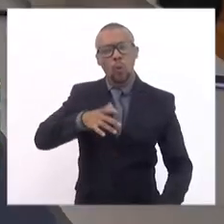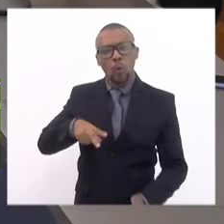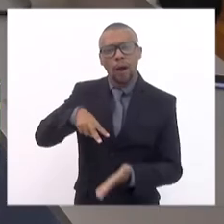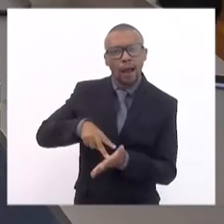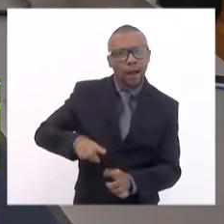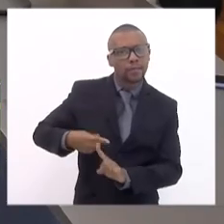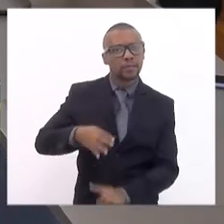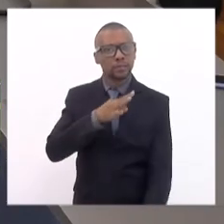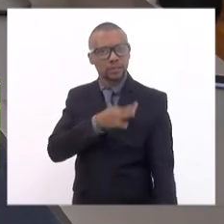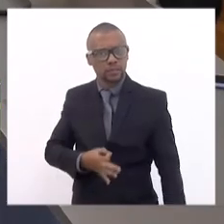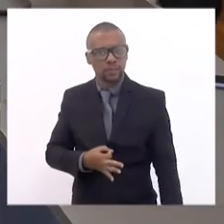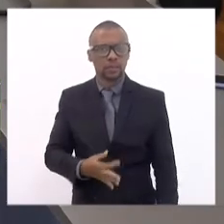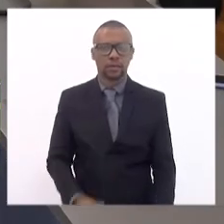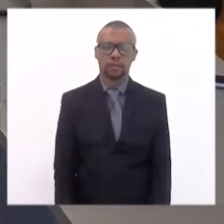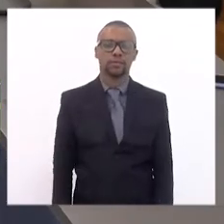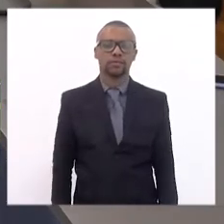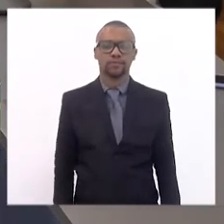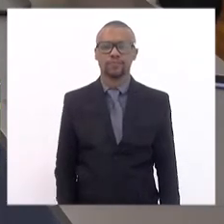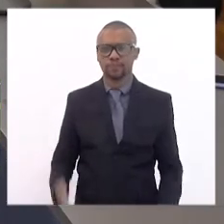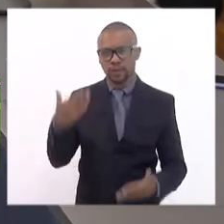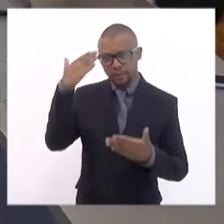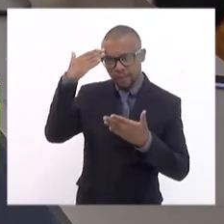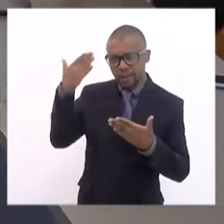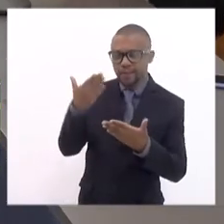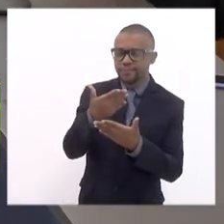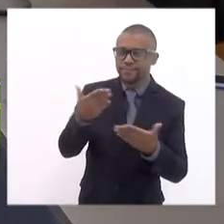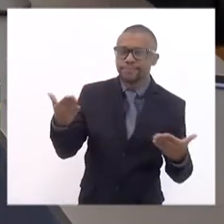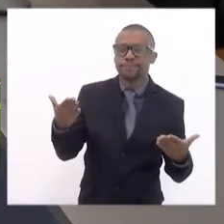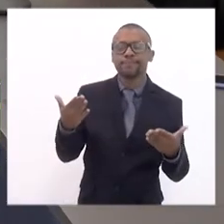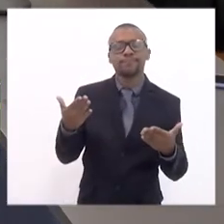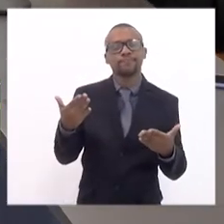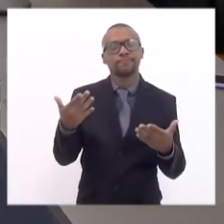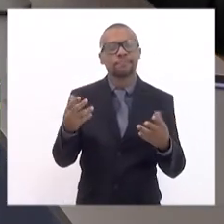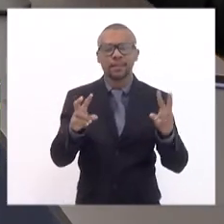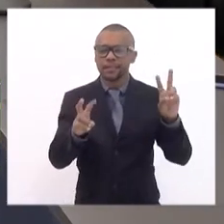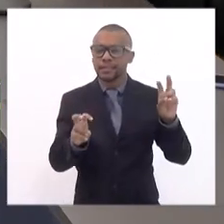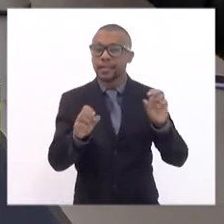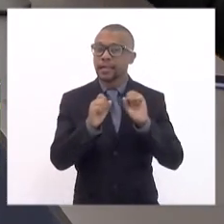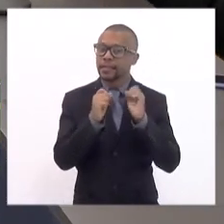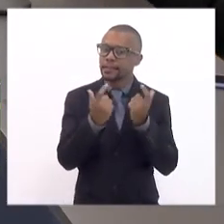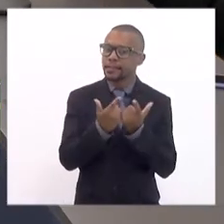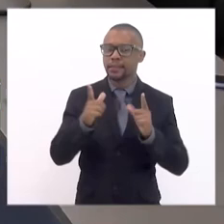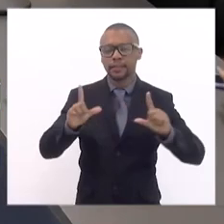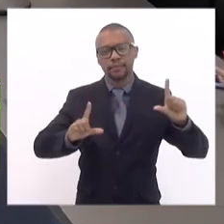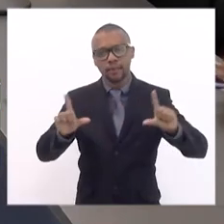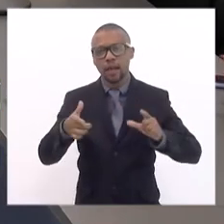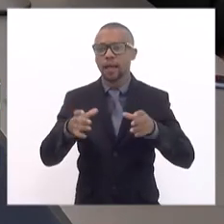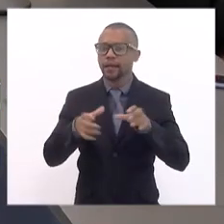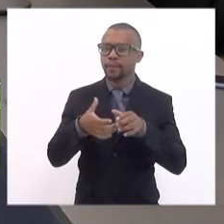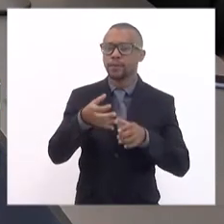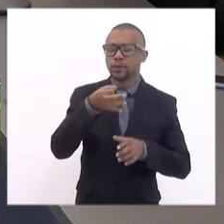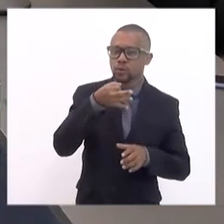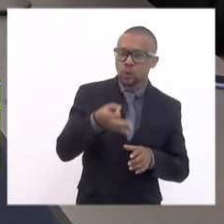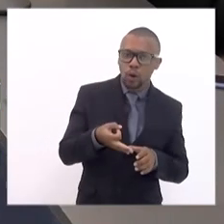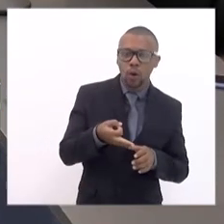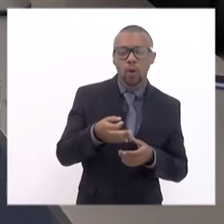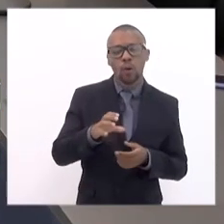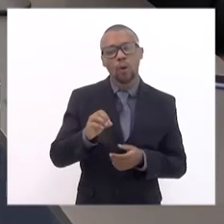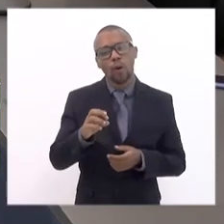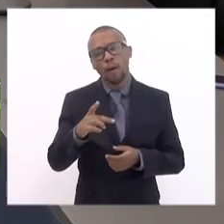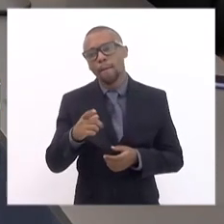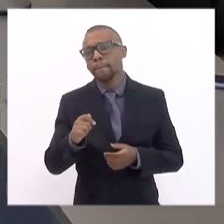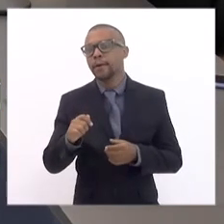Obrigado, Mink. Agradecendo de novo a todas as equipes, citei a TV Alerte, mas todas as equipes, equipe de som, Copa,